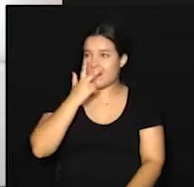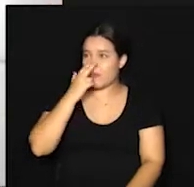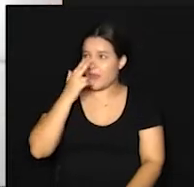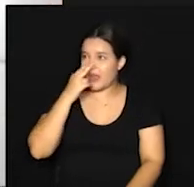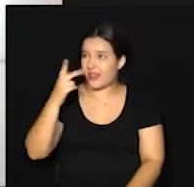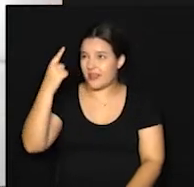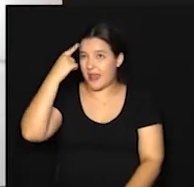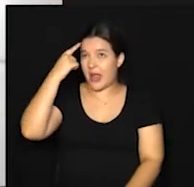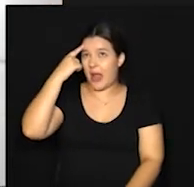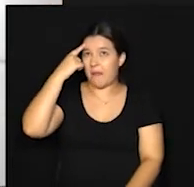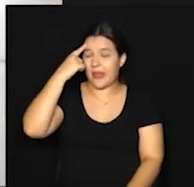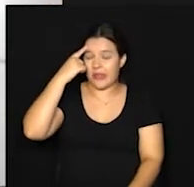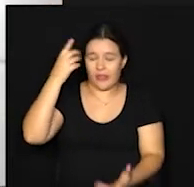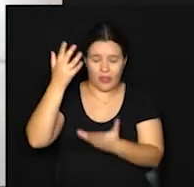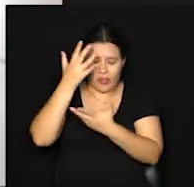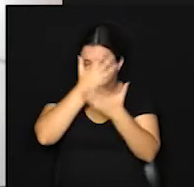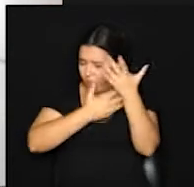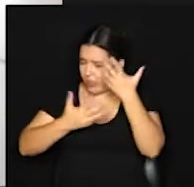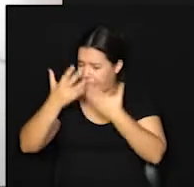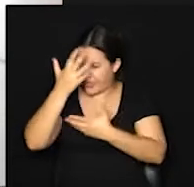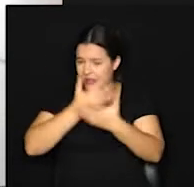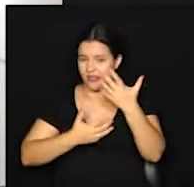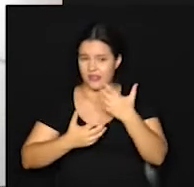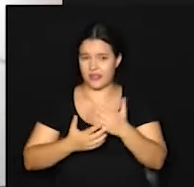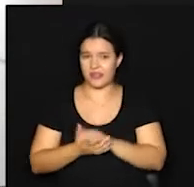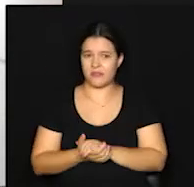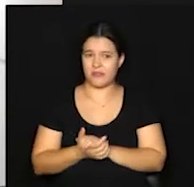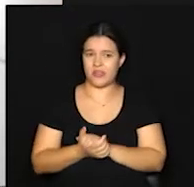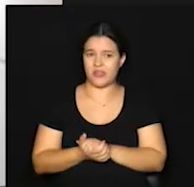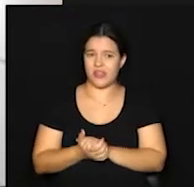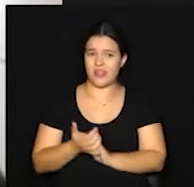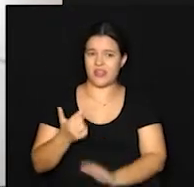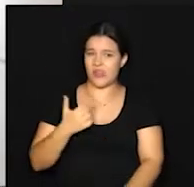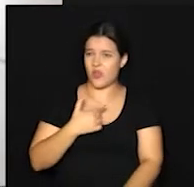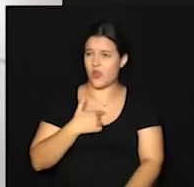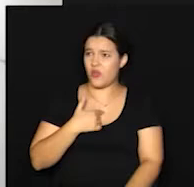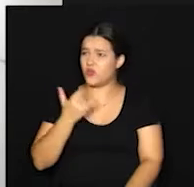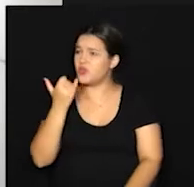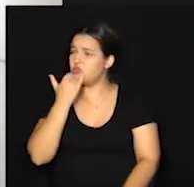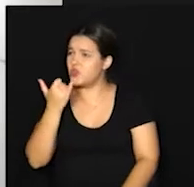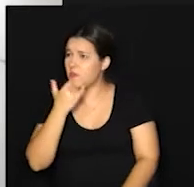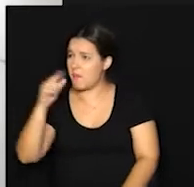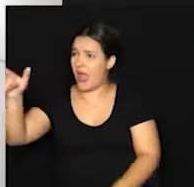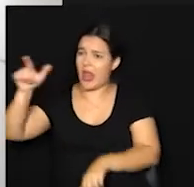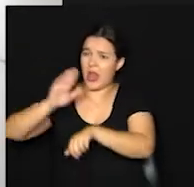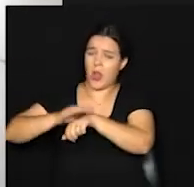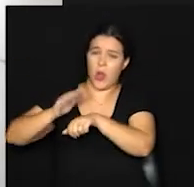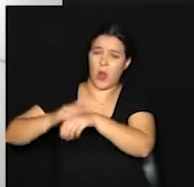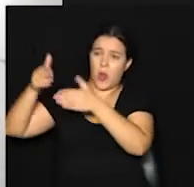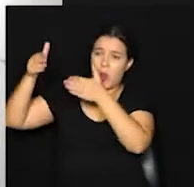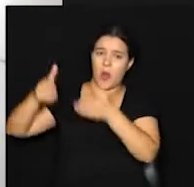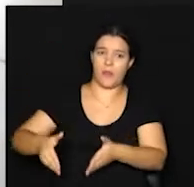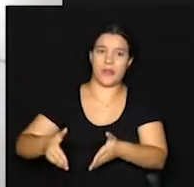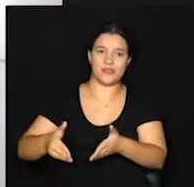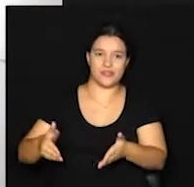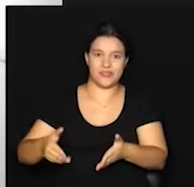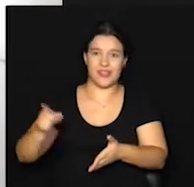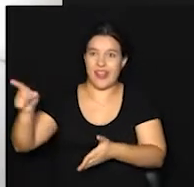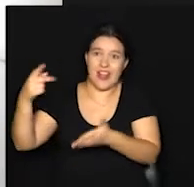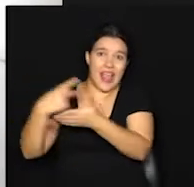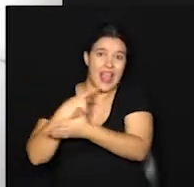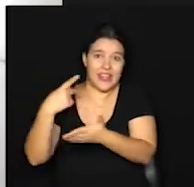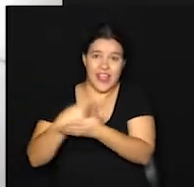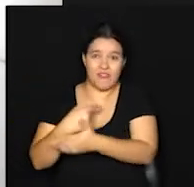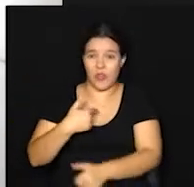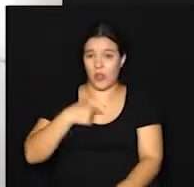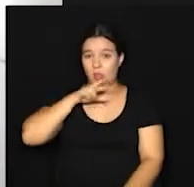nó na minha cabeça de que eu estava pedindo desculpa por uma briga que, na verdade, tinha começado, né, a partir de alguma coisa errada que